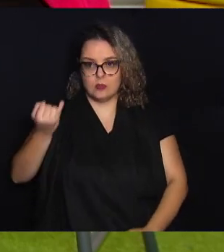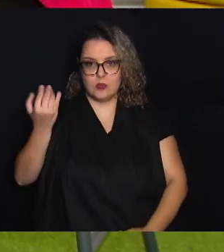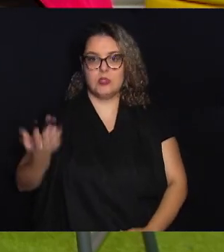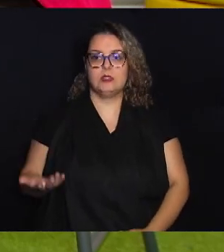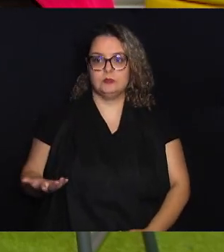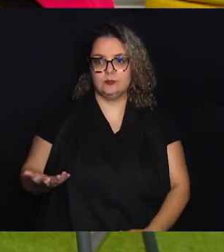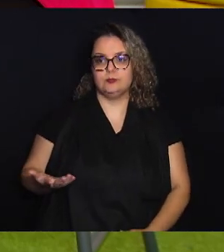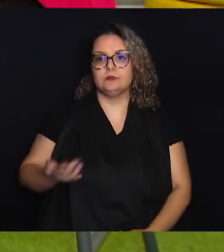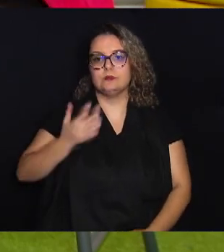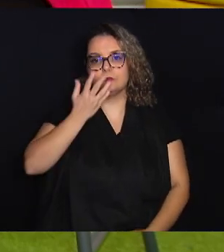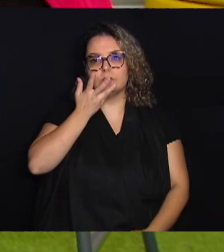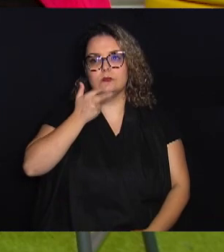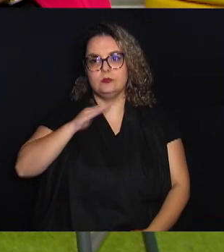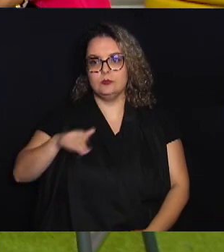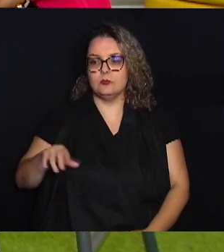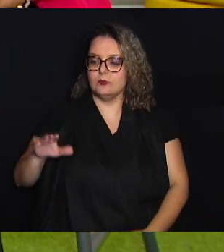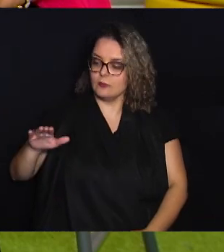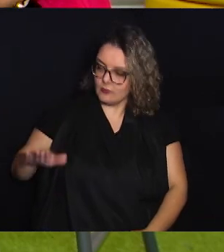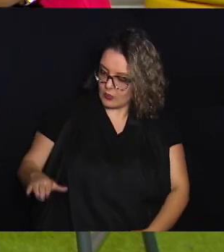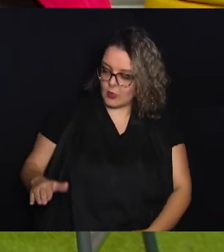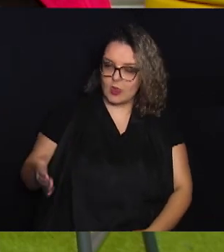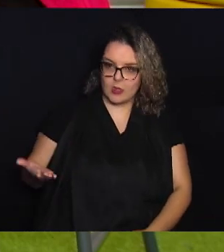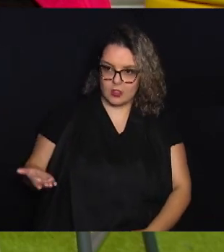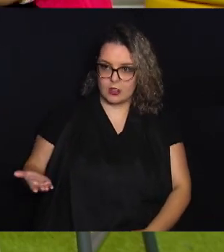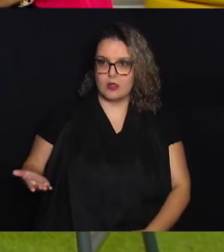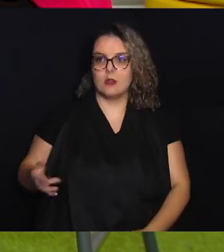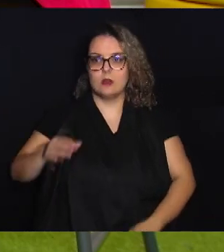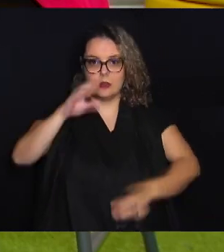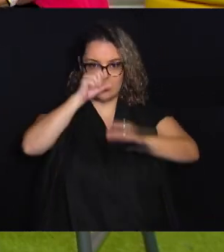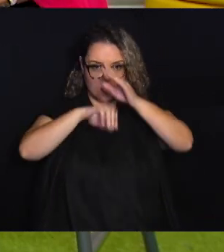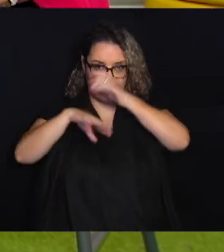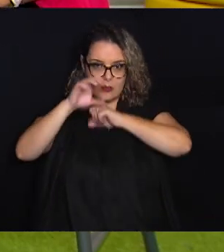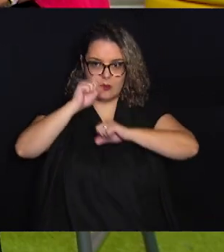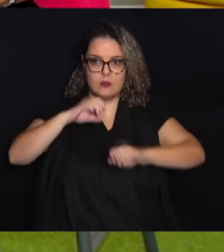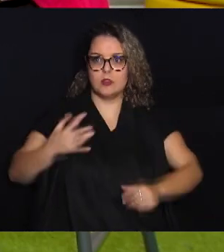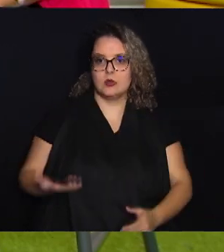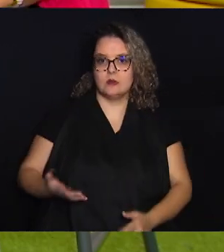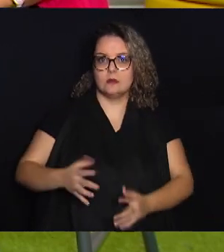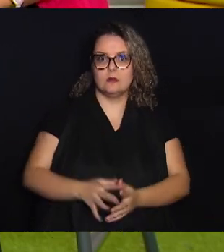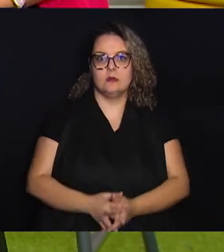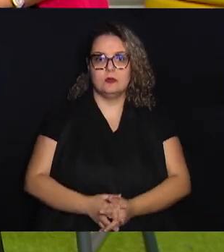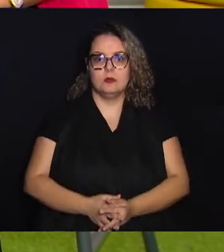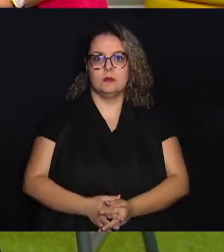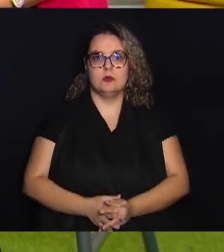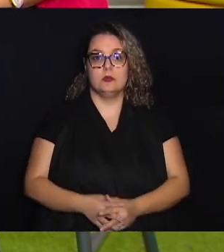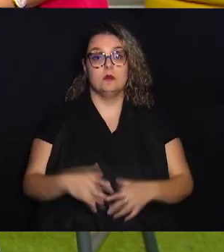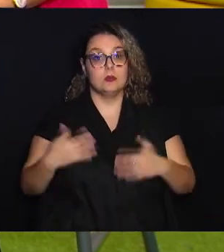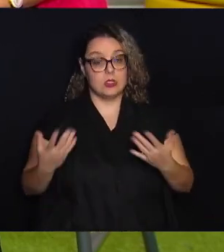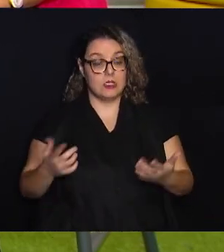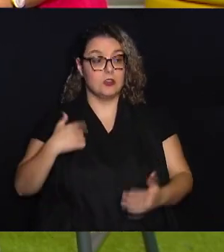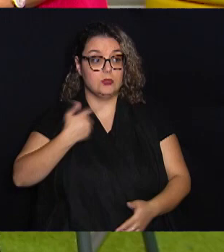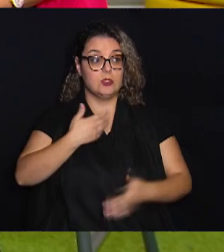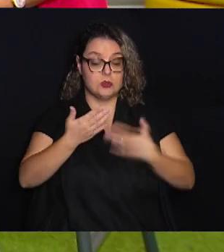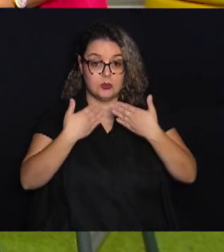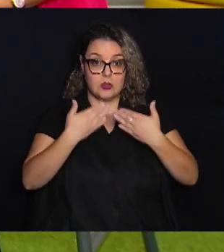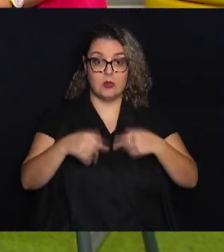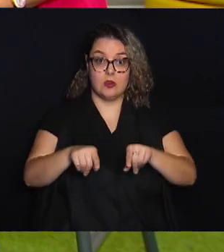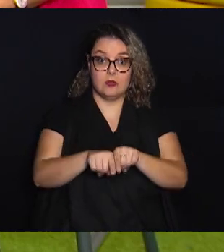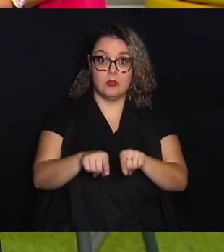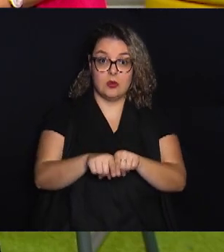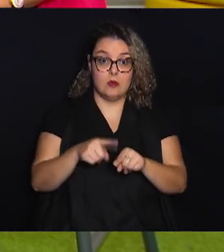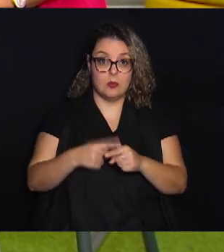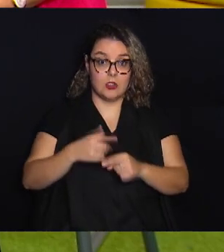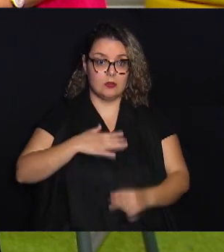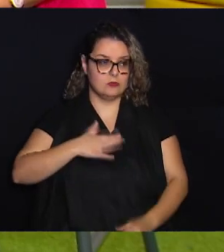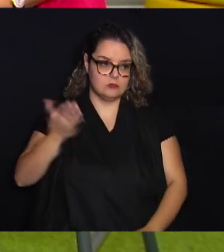fundamental, né, para as crianças pequenas mesmo, para a aprendizagem delas. Pois é, a gente estava até conversando também, porque